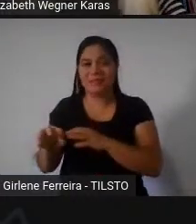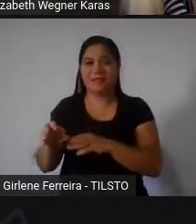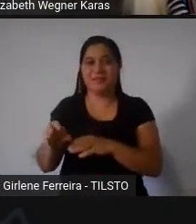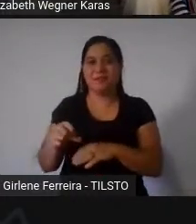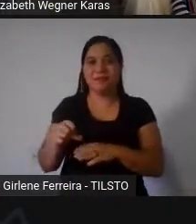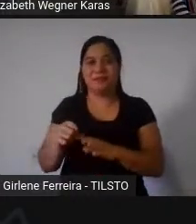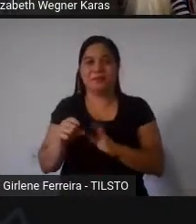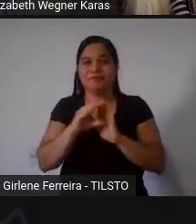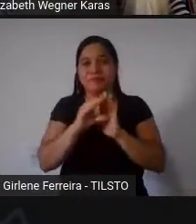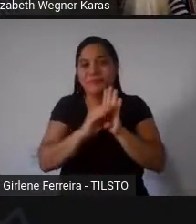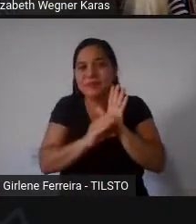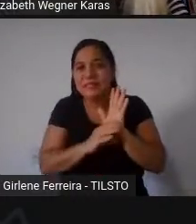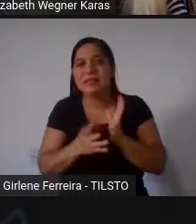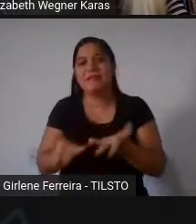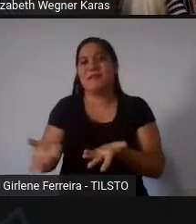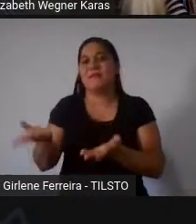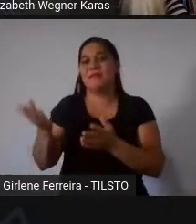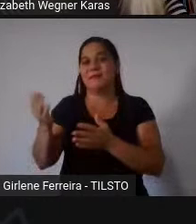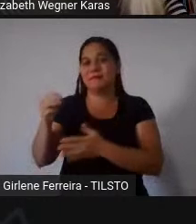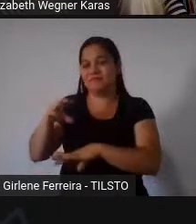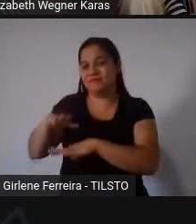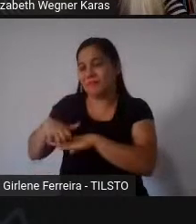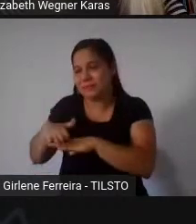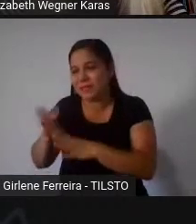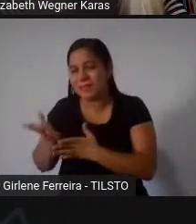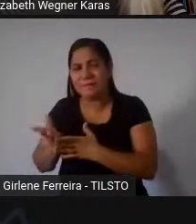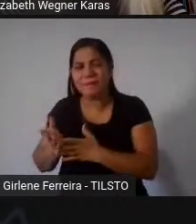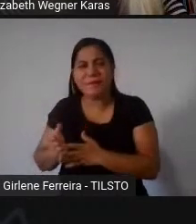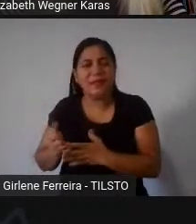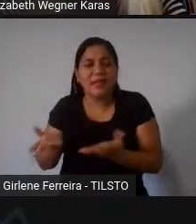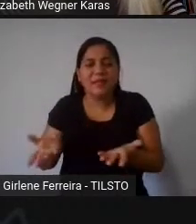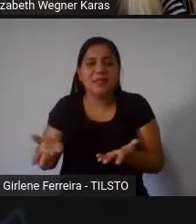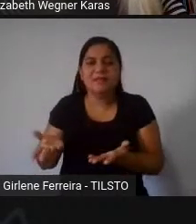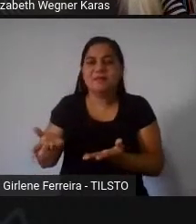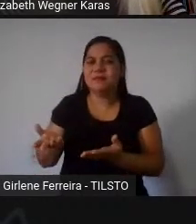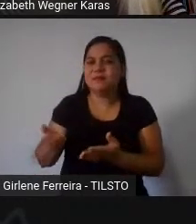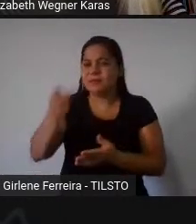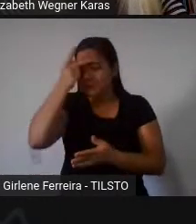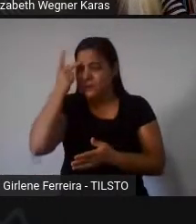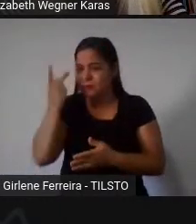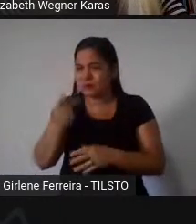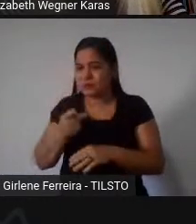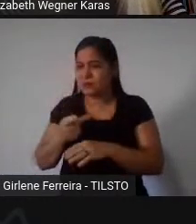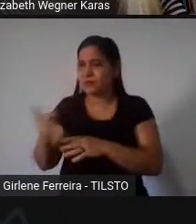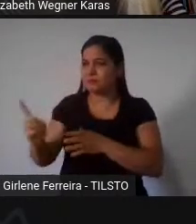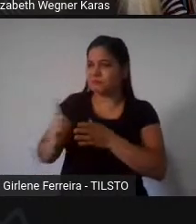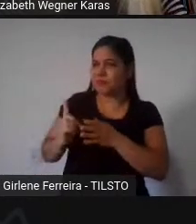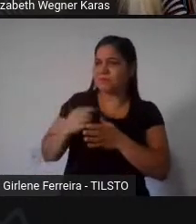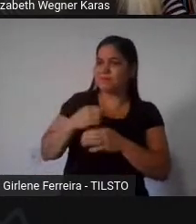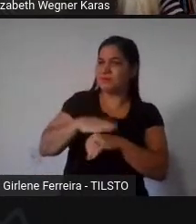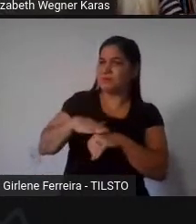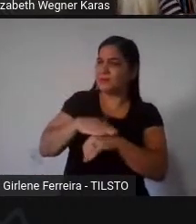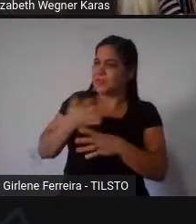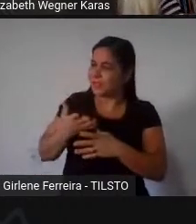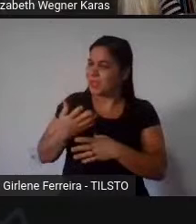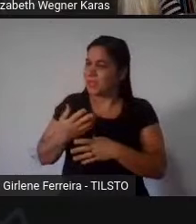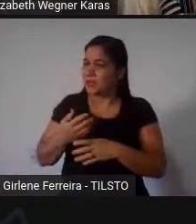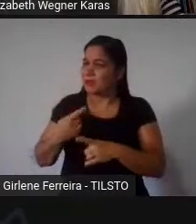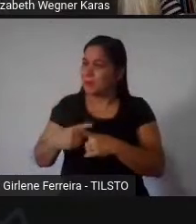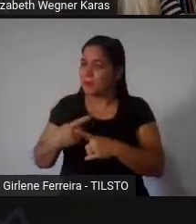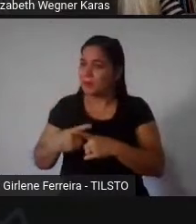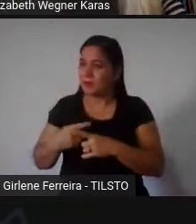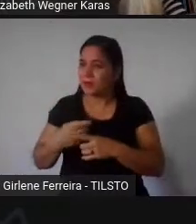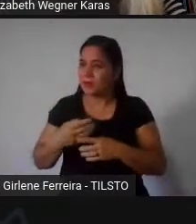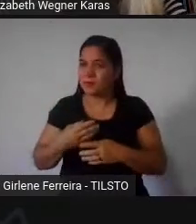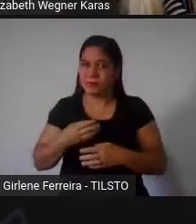E então, sim, mas muita gente sempre perguntava para mim, como sabia que às vezes eu ganhava medalhas nas coisas, eles